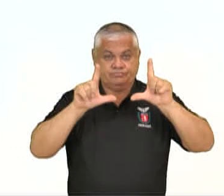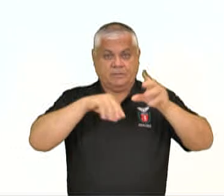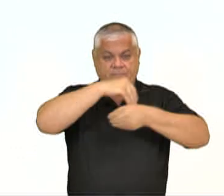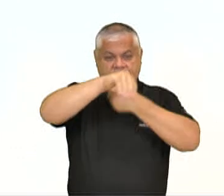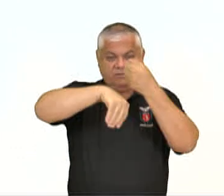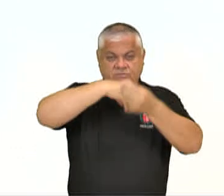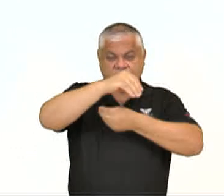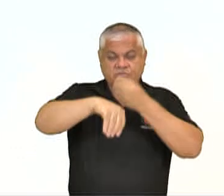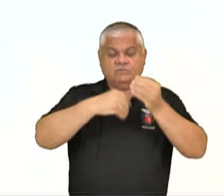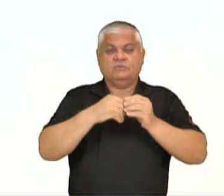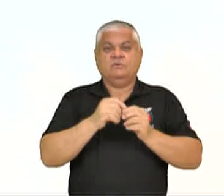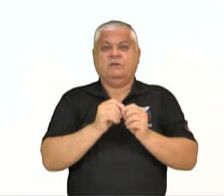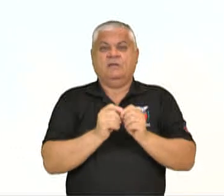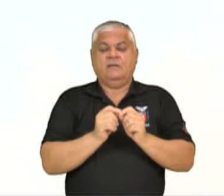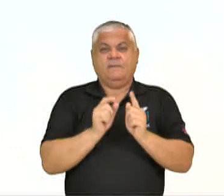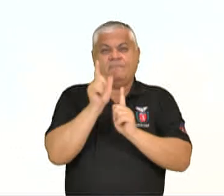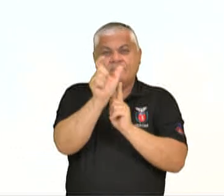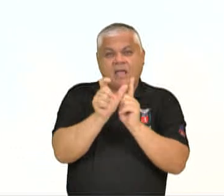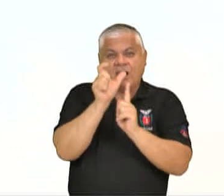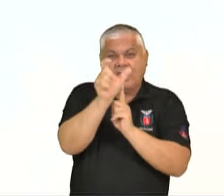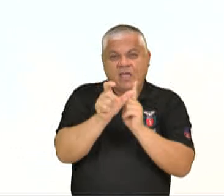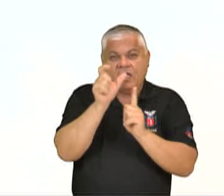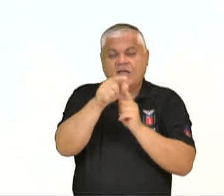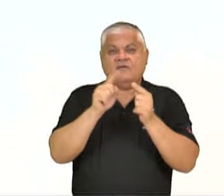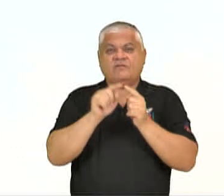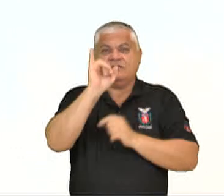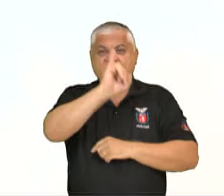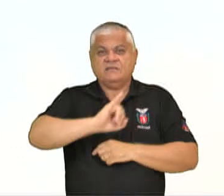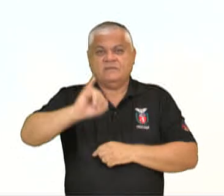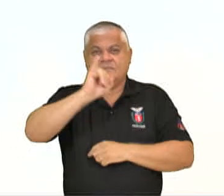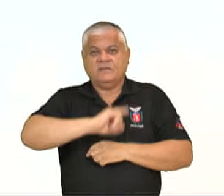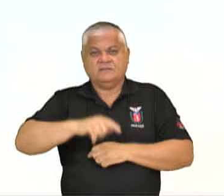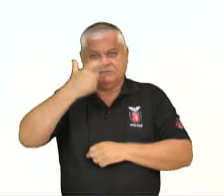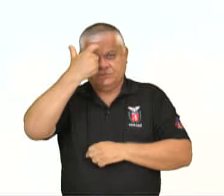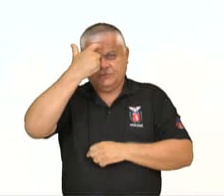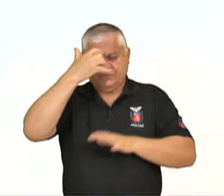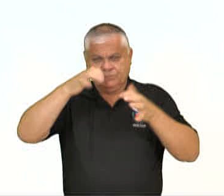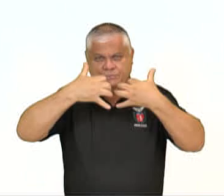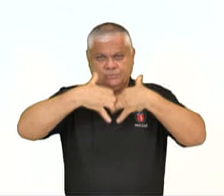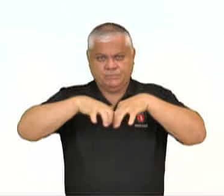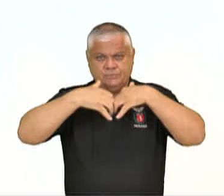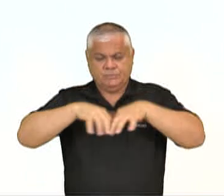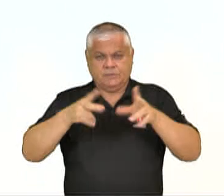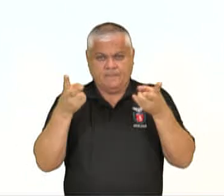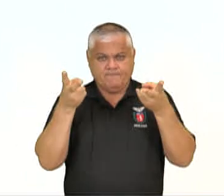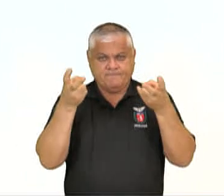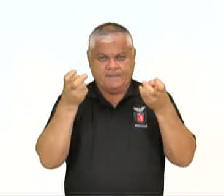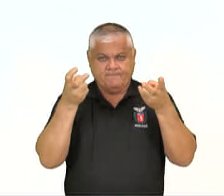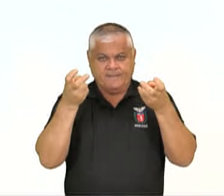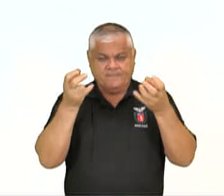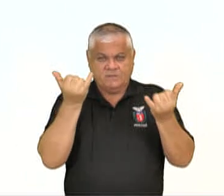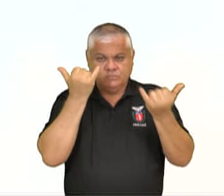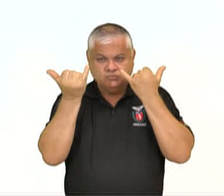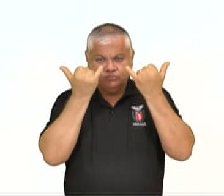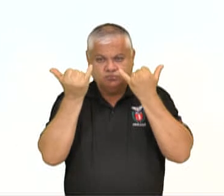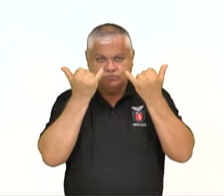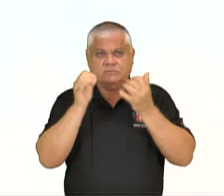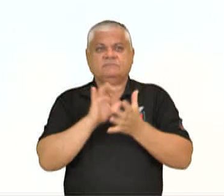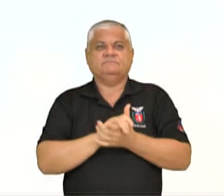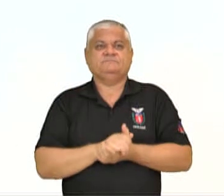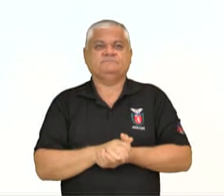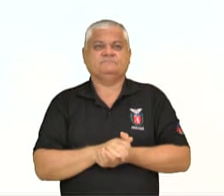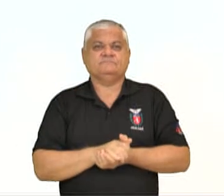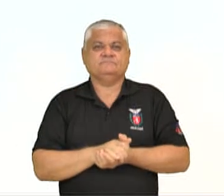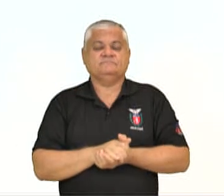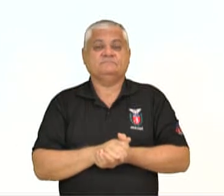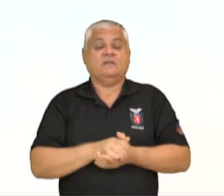palavras estimulam os dois lados do cérebro, ajudando na absorção rápida das informações contidas ali.